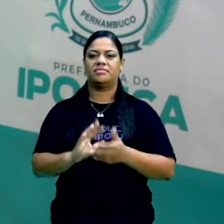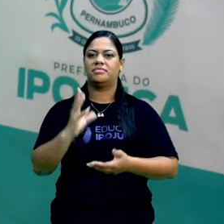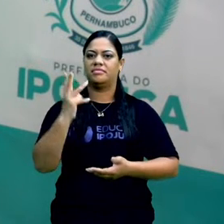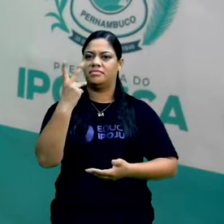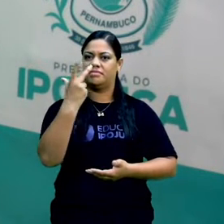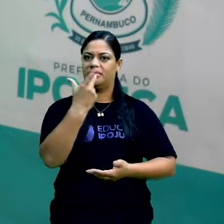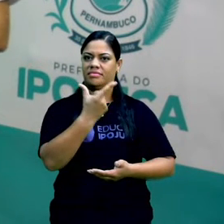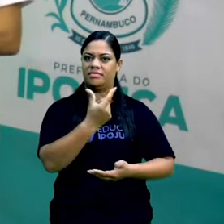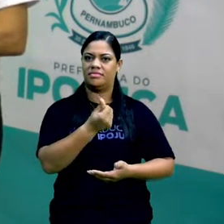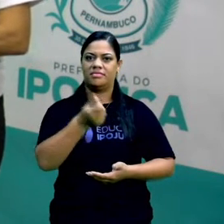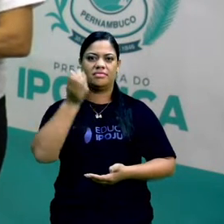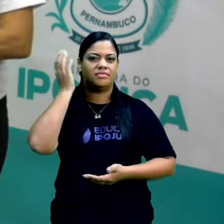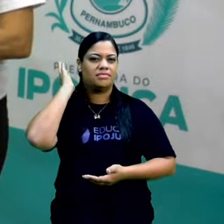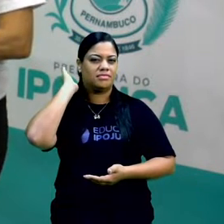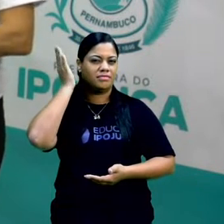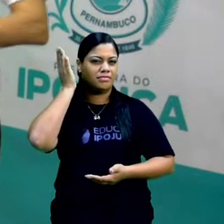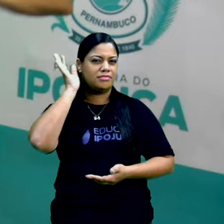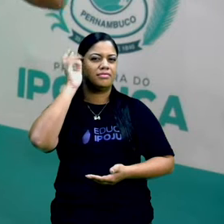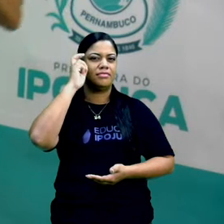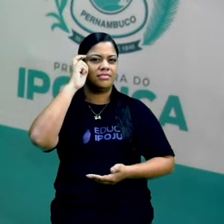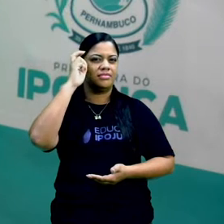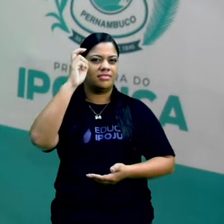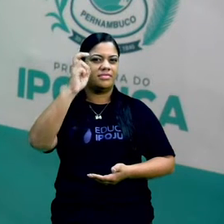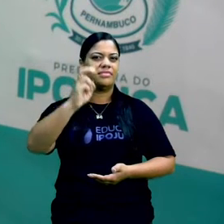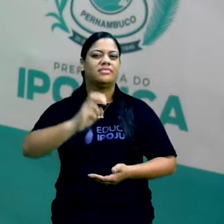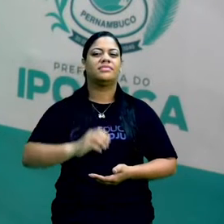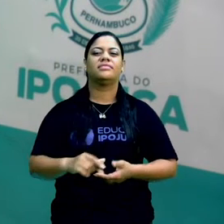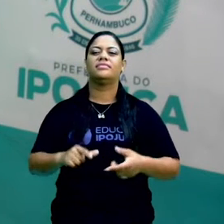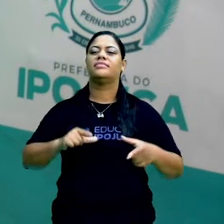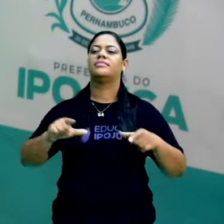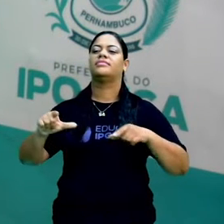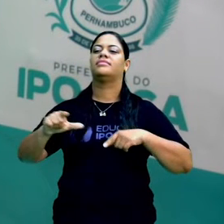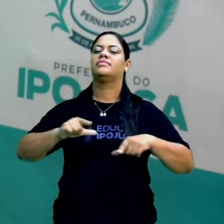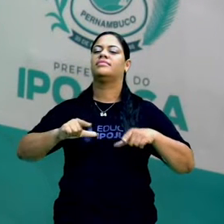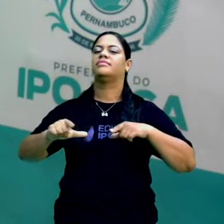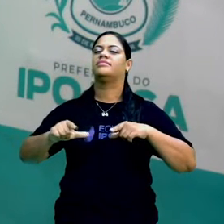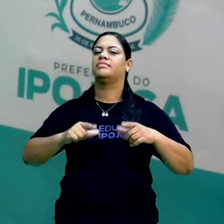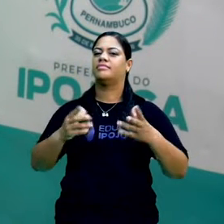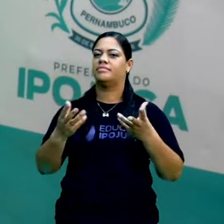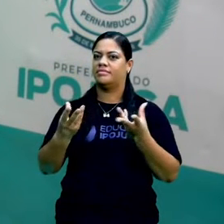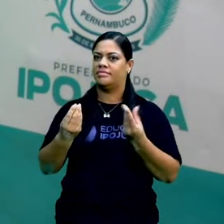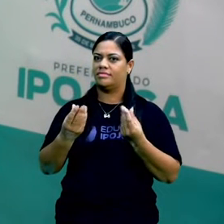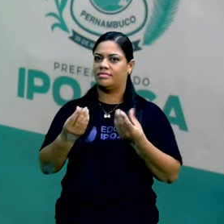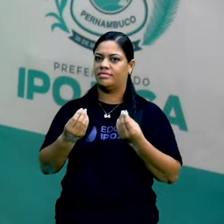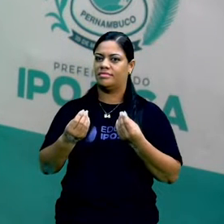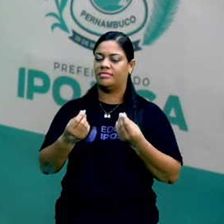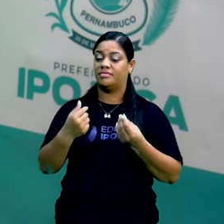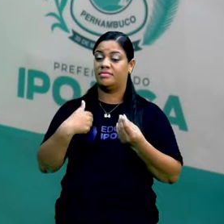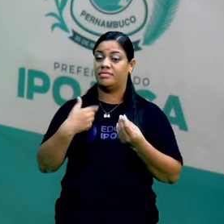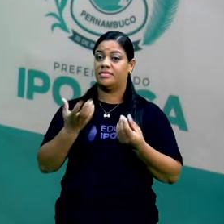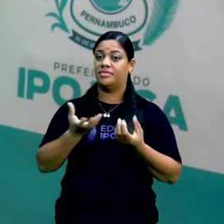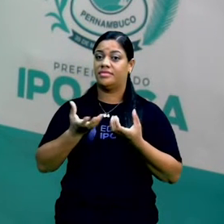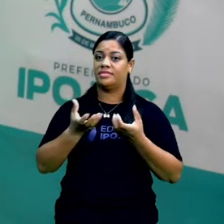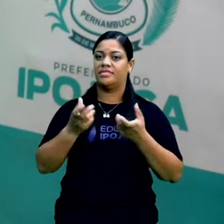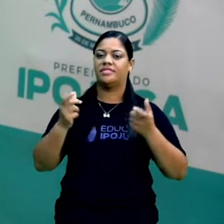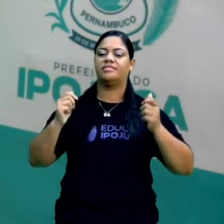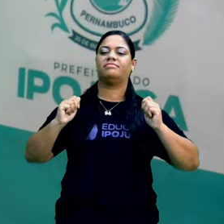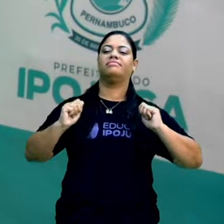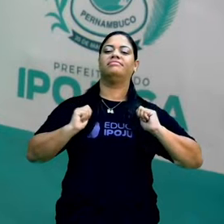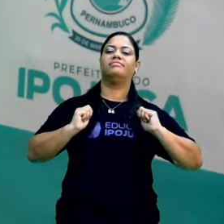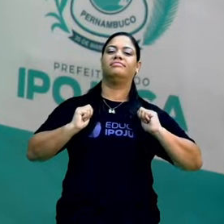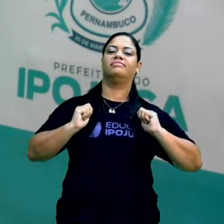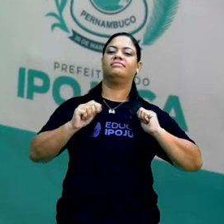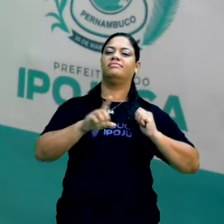que burrinho inteligente, hein? Trabalhando muito, se assim eu quero ficar uns